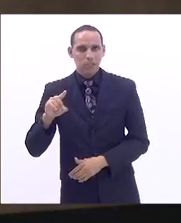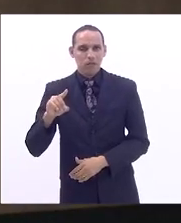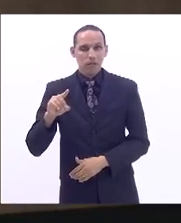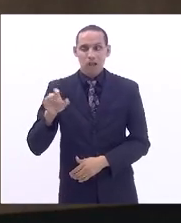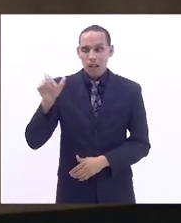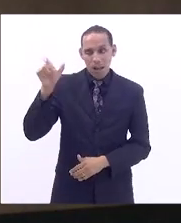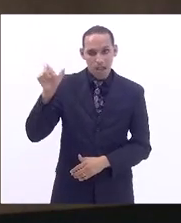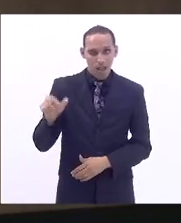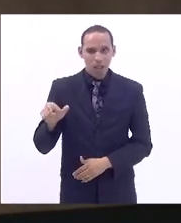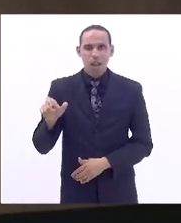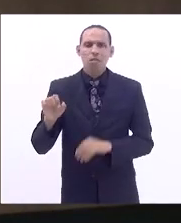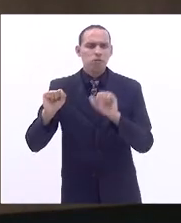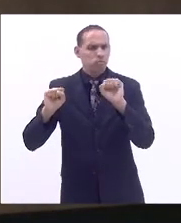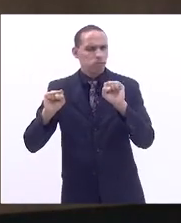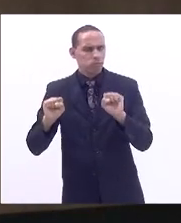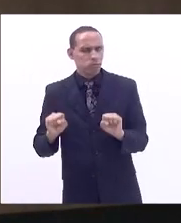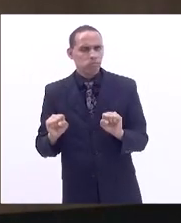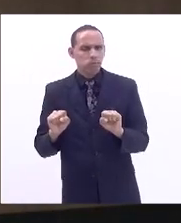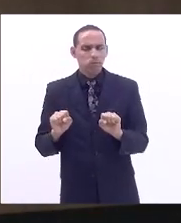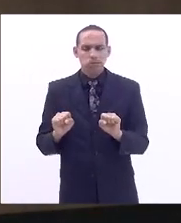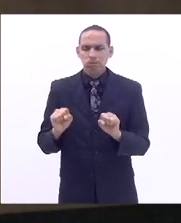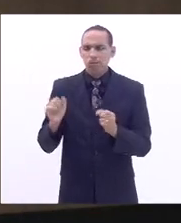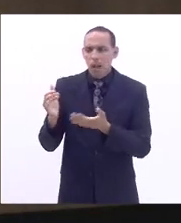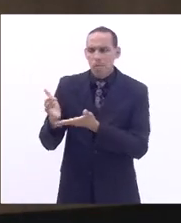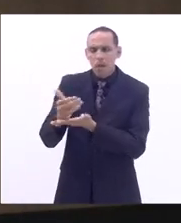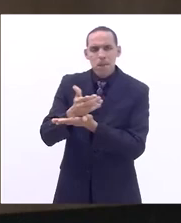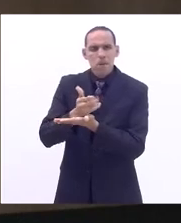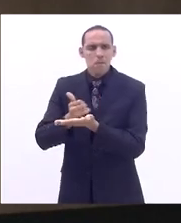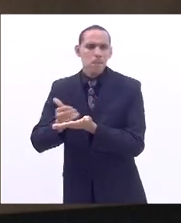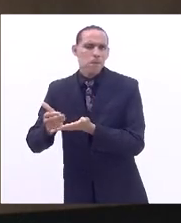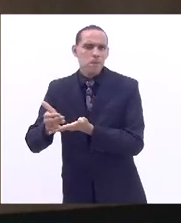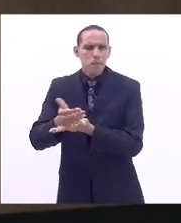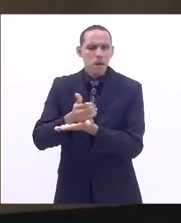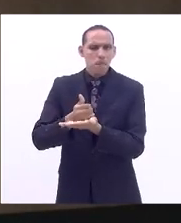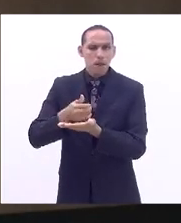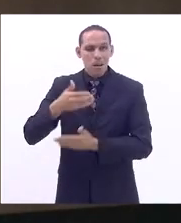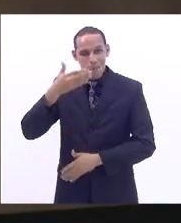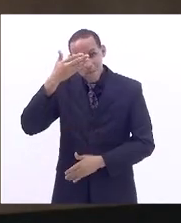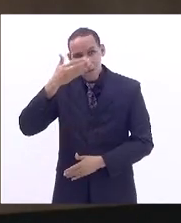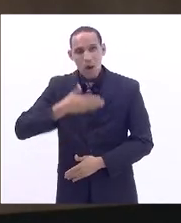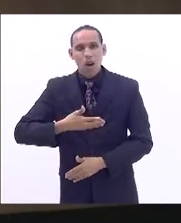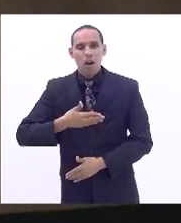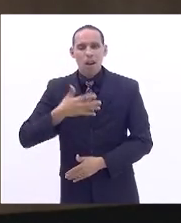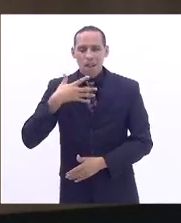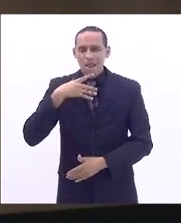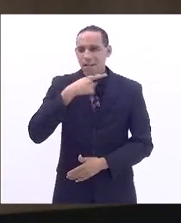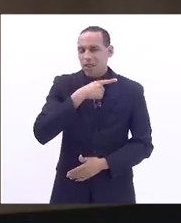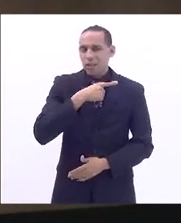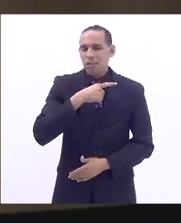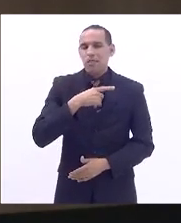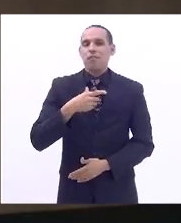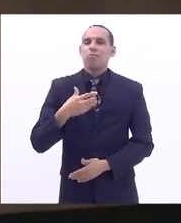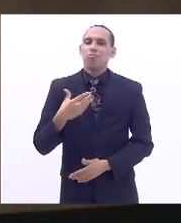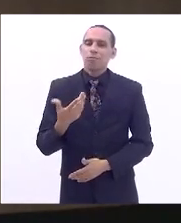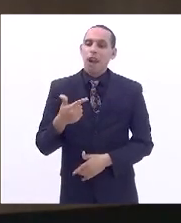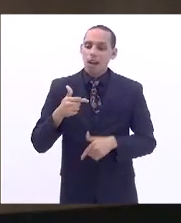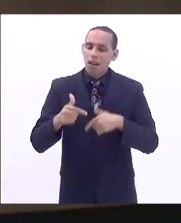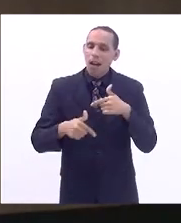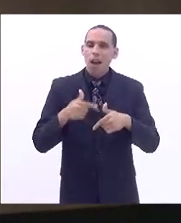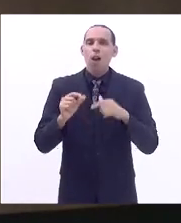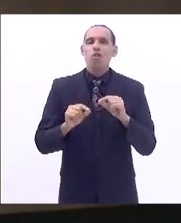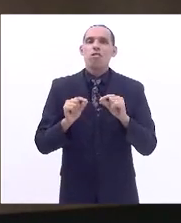testemunha diante daquilo que Ele coleta como prova e ele tem uma tarefa